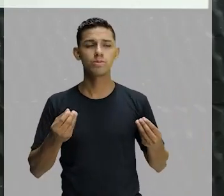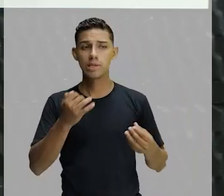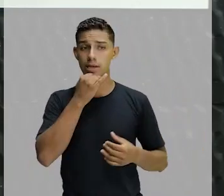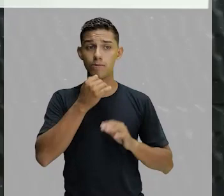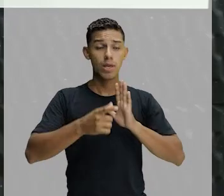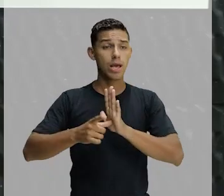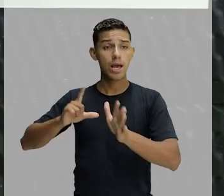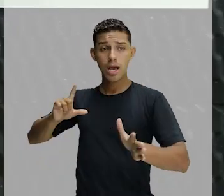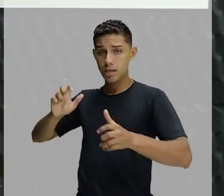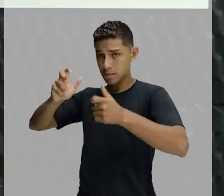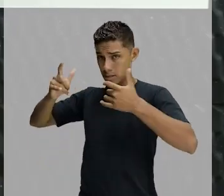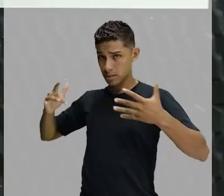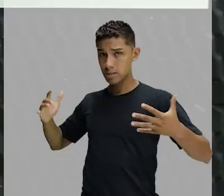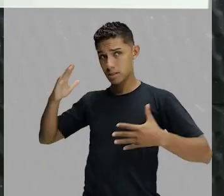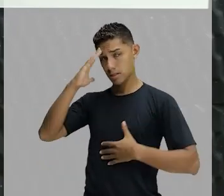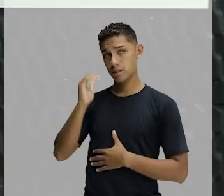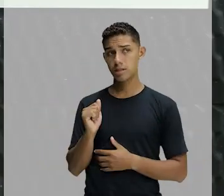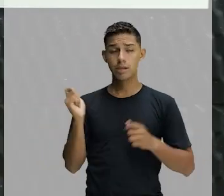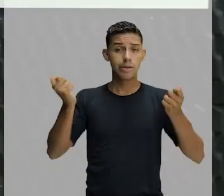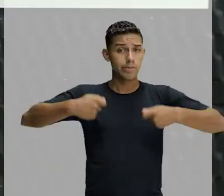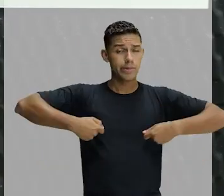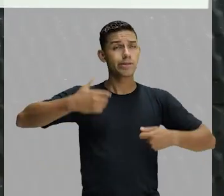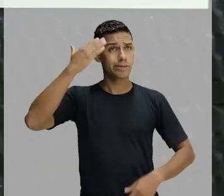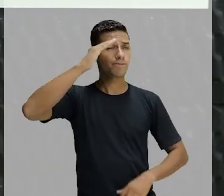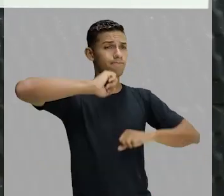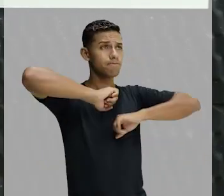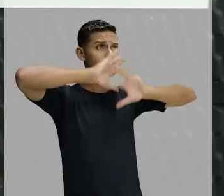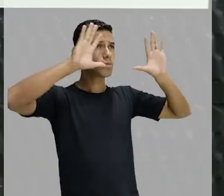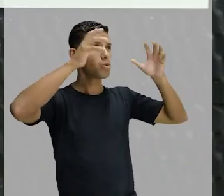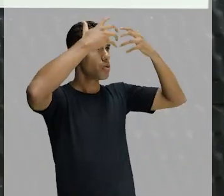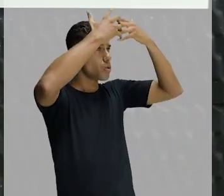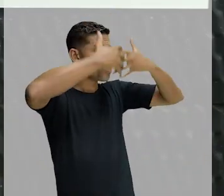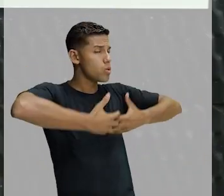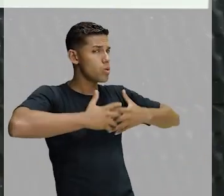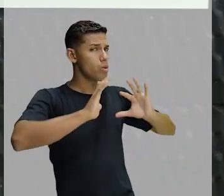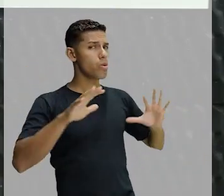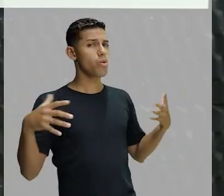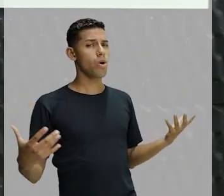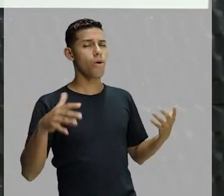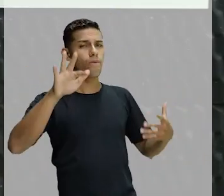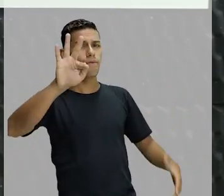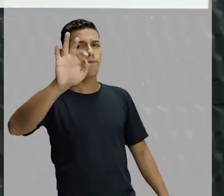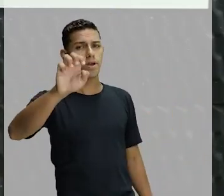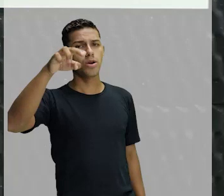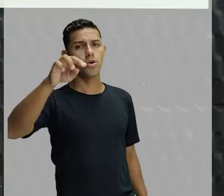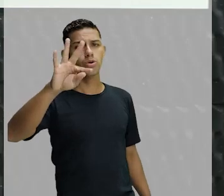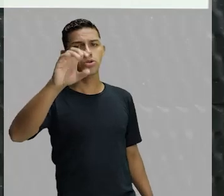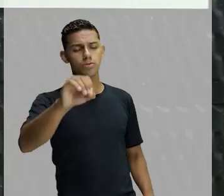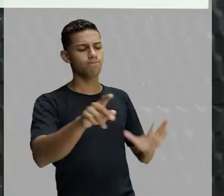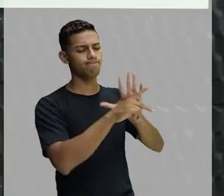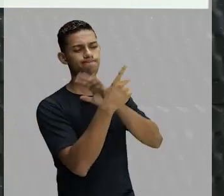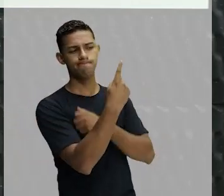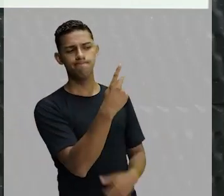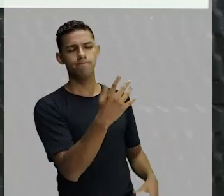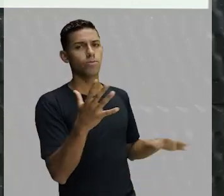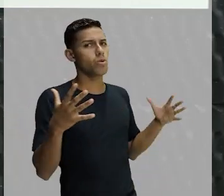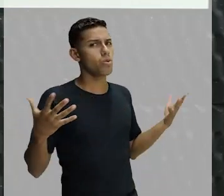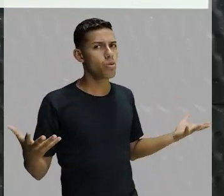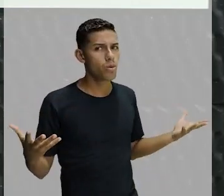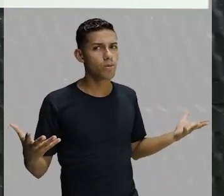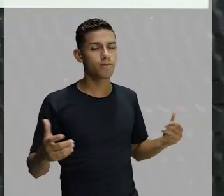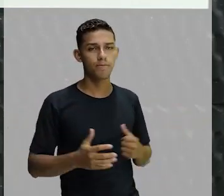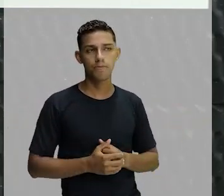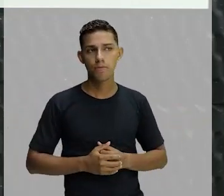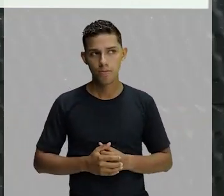da gente saber como é que faz o cruzamento, a gente tem que saber quais são os fenótipos desses indivíduos. Então, vamos lá.